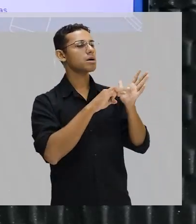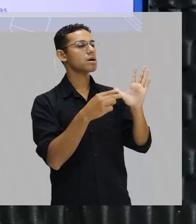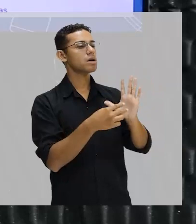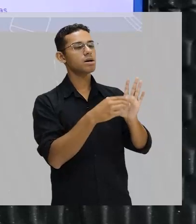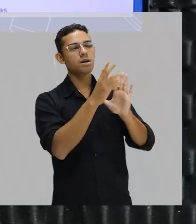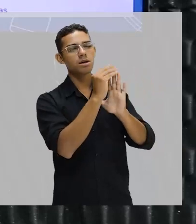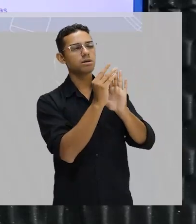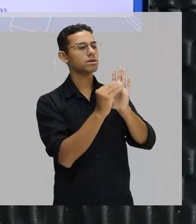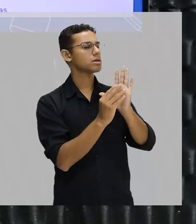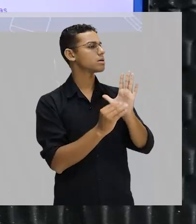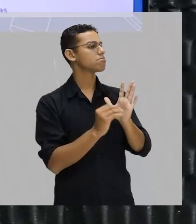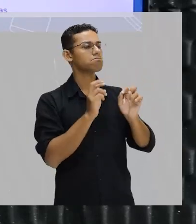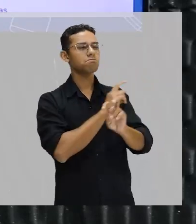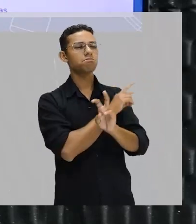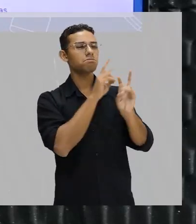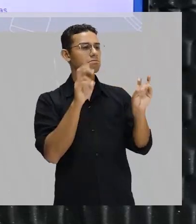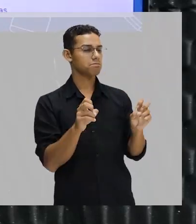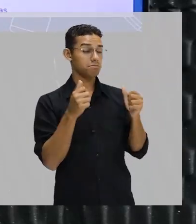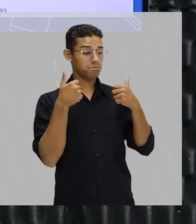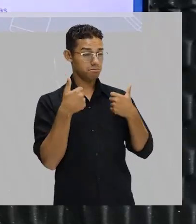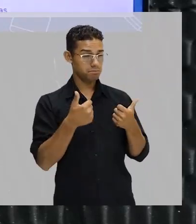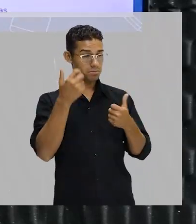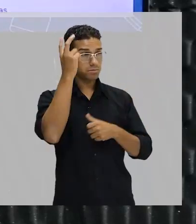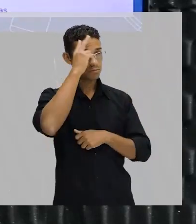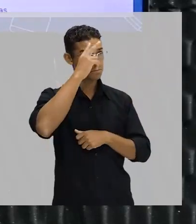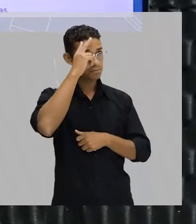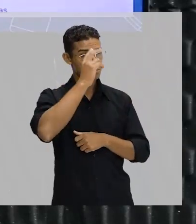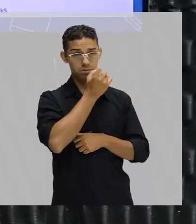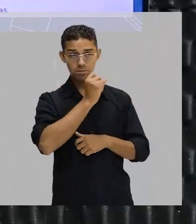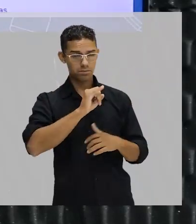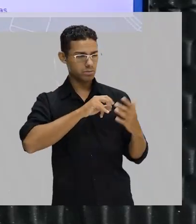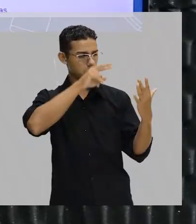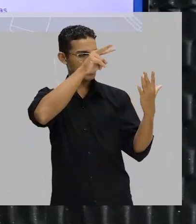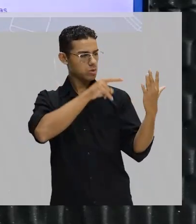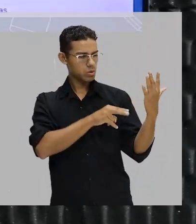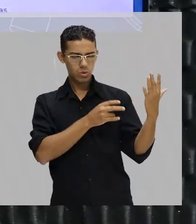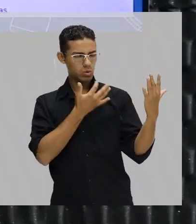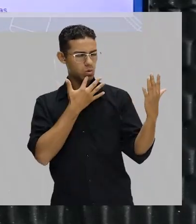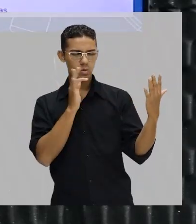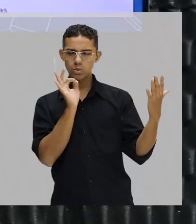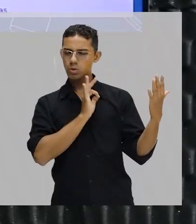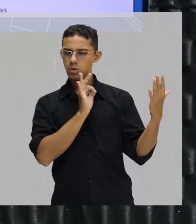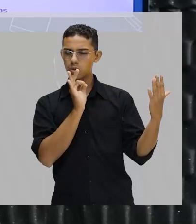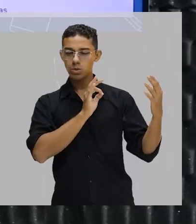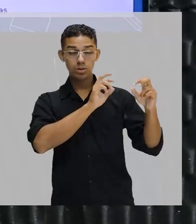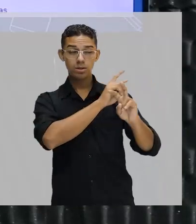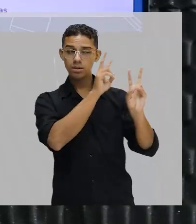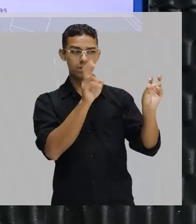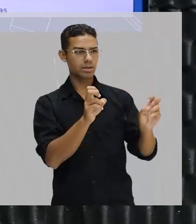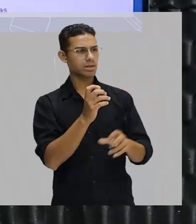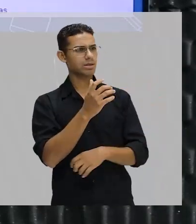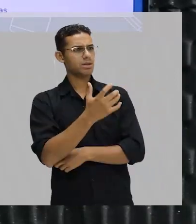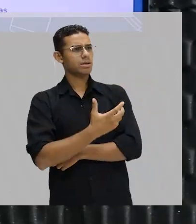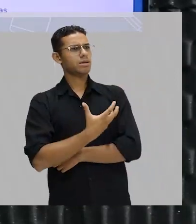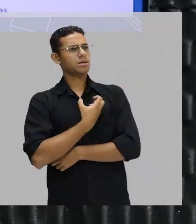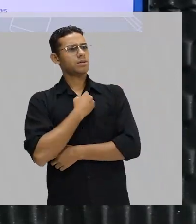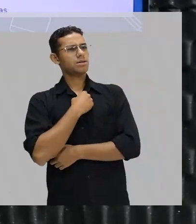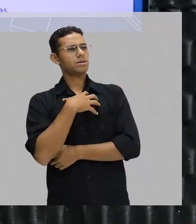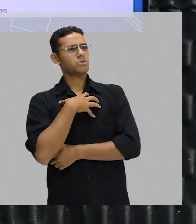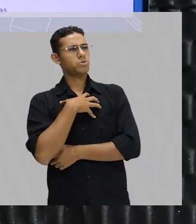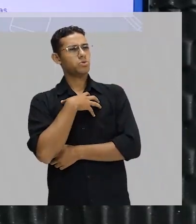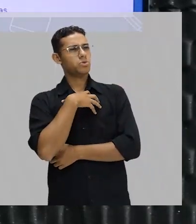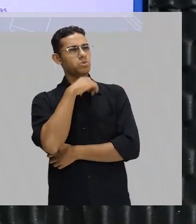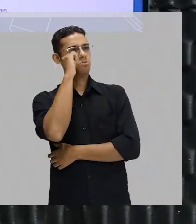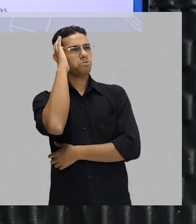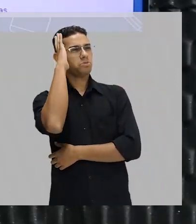assunto. Vale lembrar que se o leitor não tiver conhecimento sobre determinado tema, ele não vai conseguir fazer a